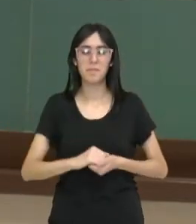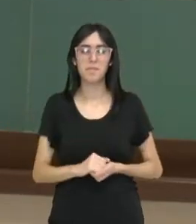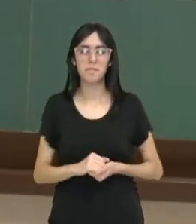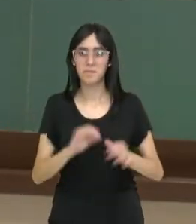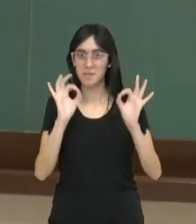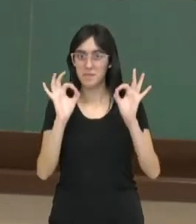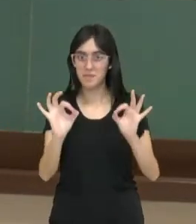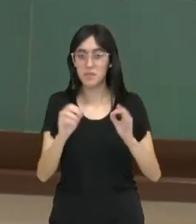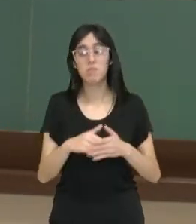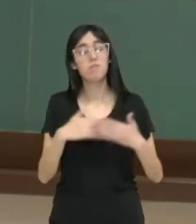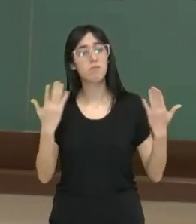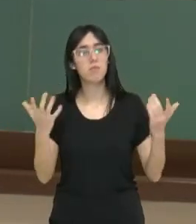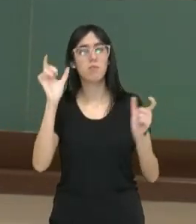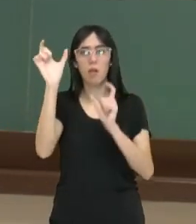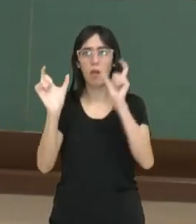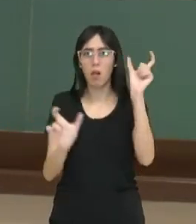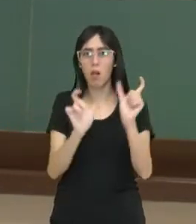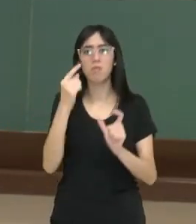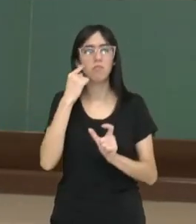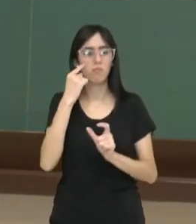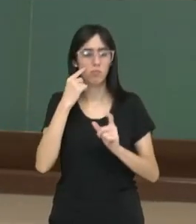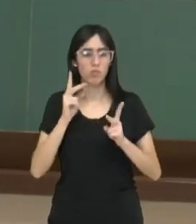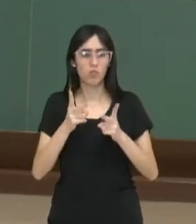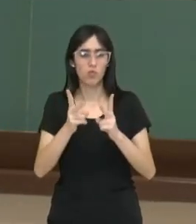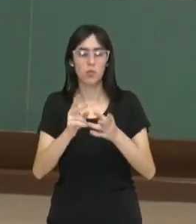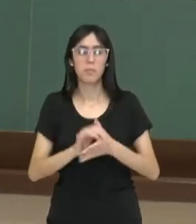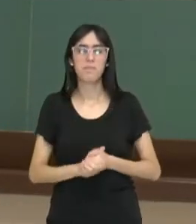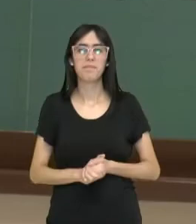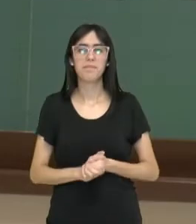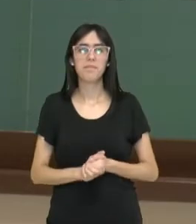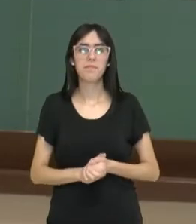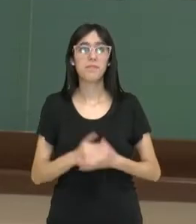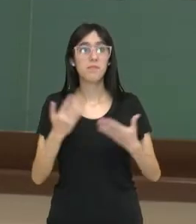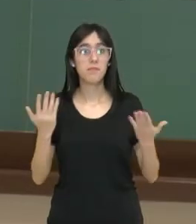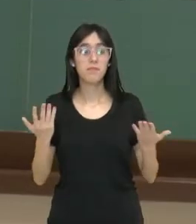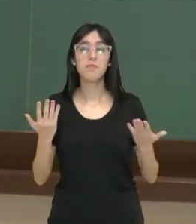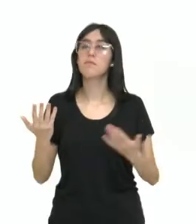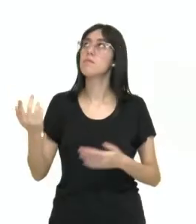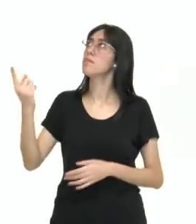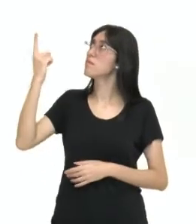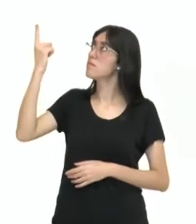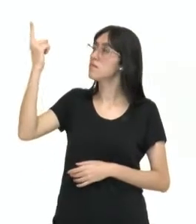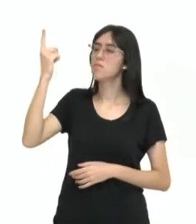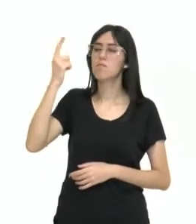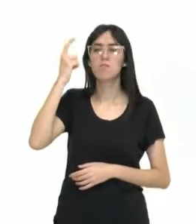Certo? Então, vamos a seguir. Aqui, vamos a